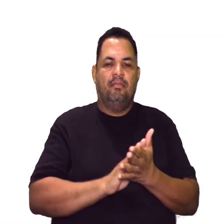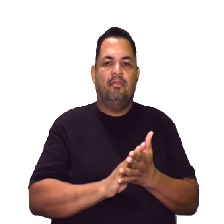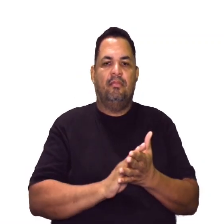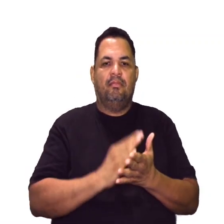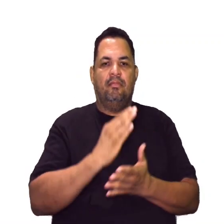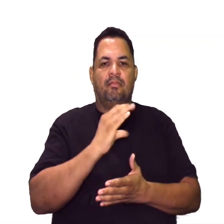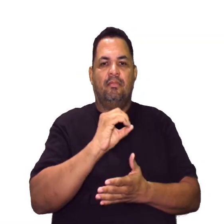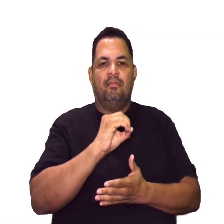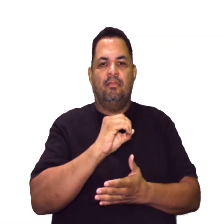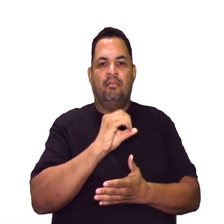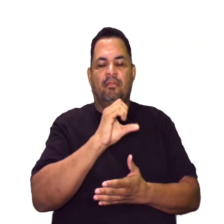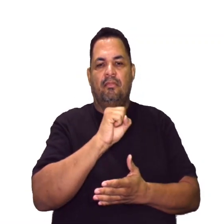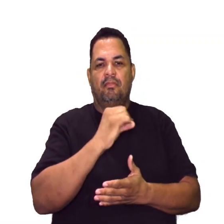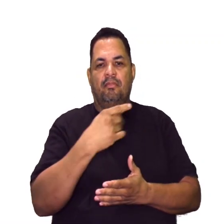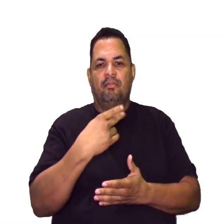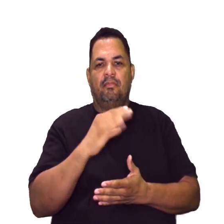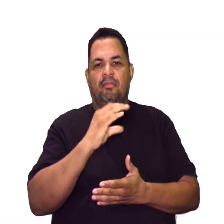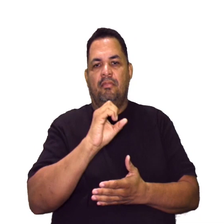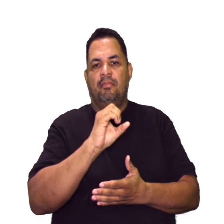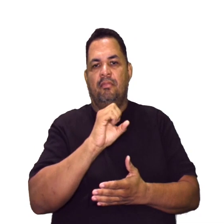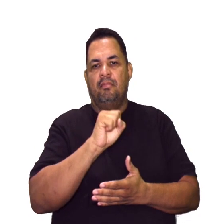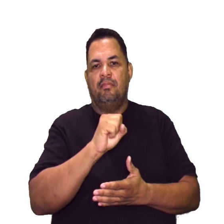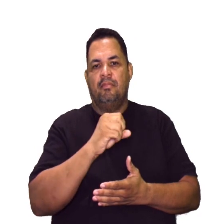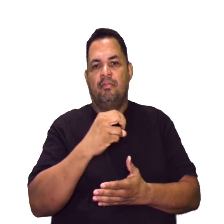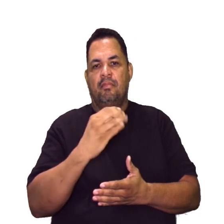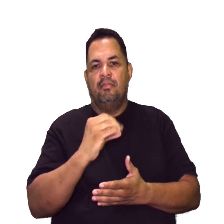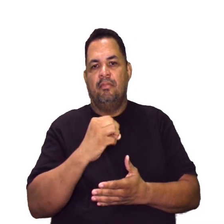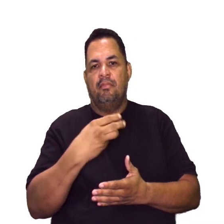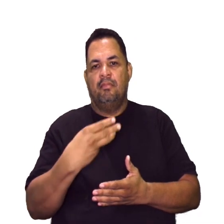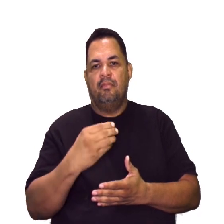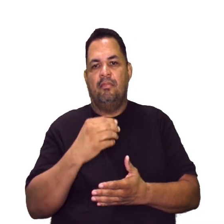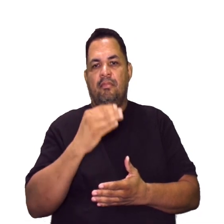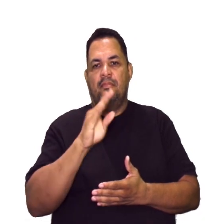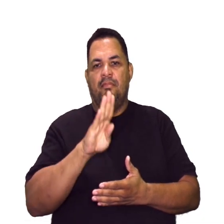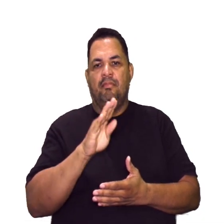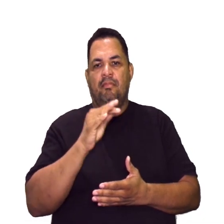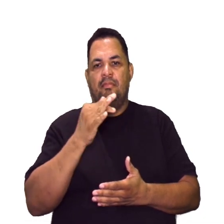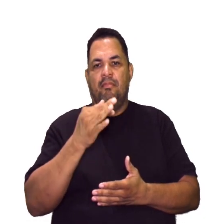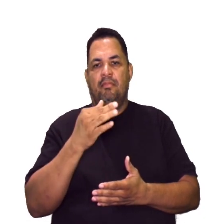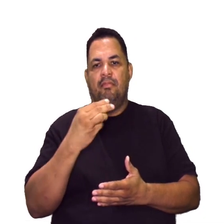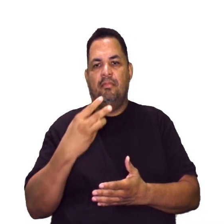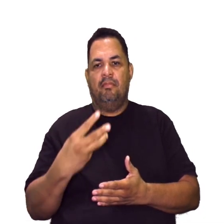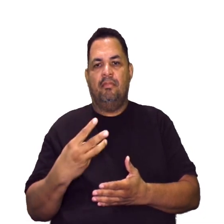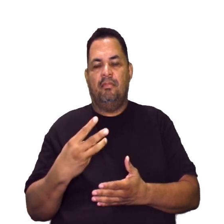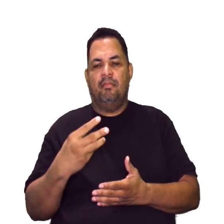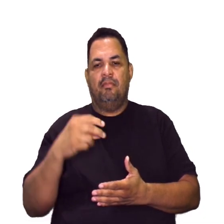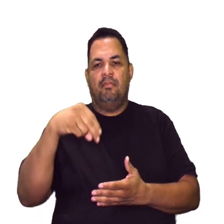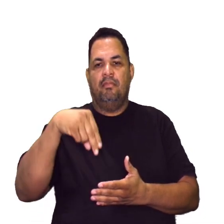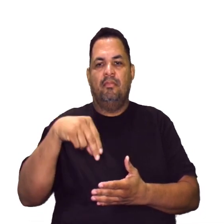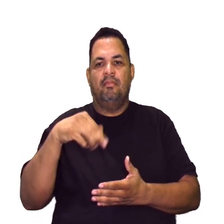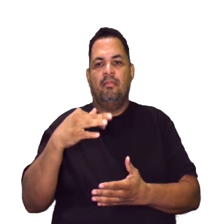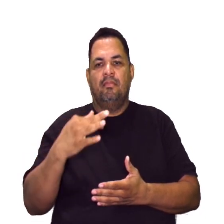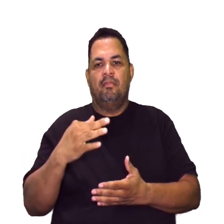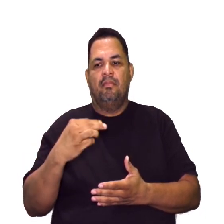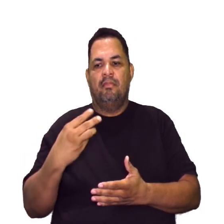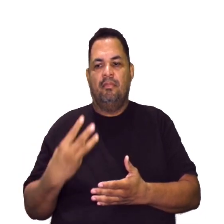de enxofre, SO2, trióxido de enxofre, SO3, fluoreto de boro,